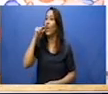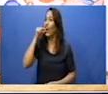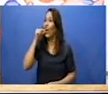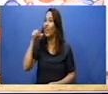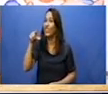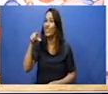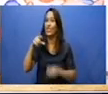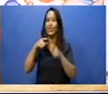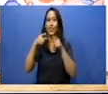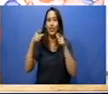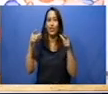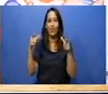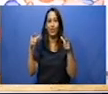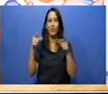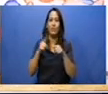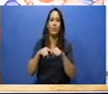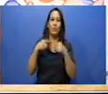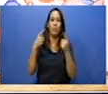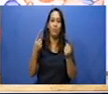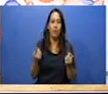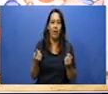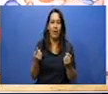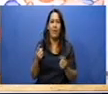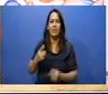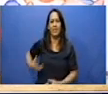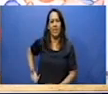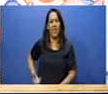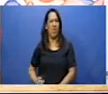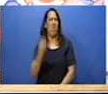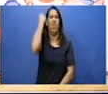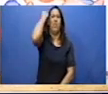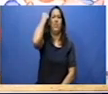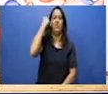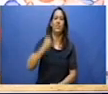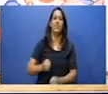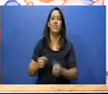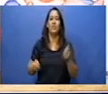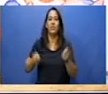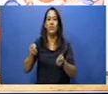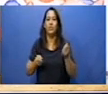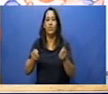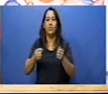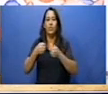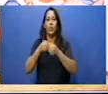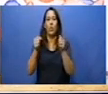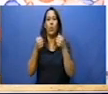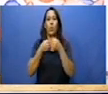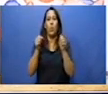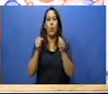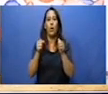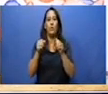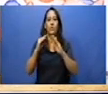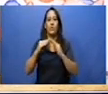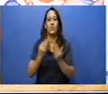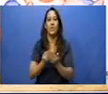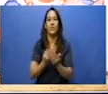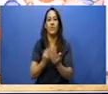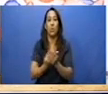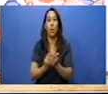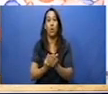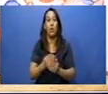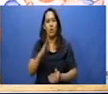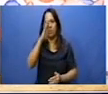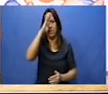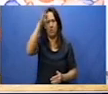De temperamento sossegado, o herói cozinha, limpa e dirige o ônibus escolar. Mas o mais impressionante é